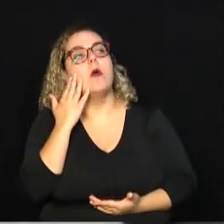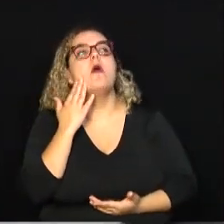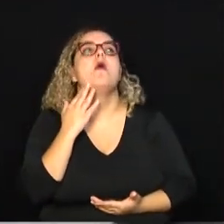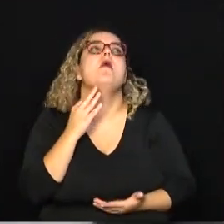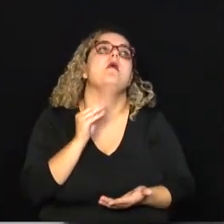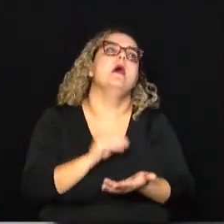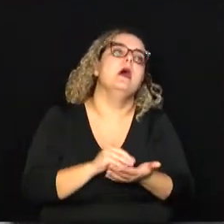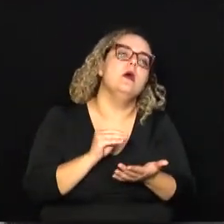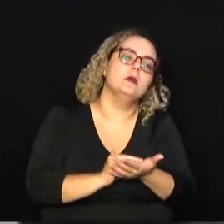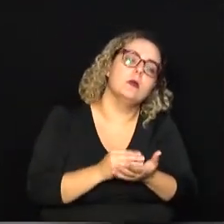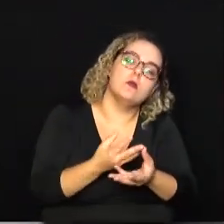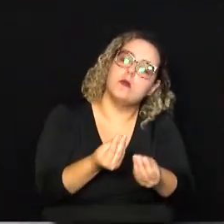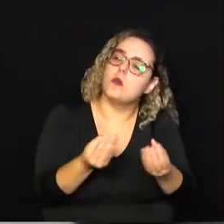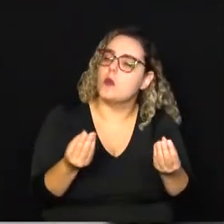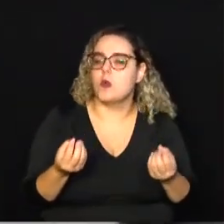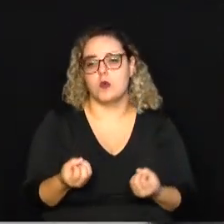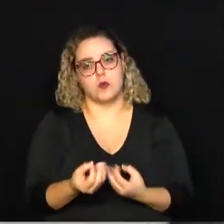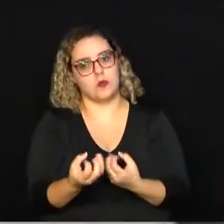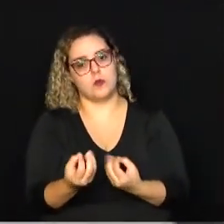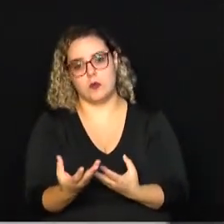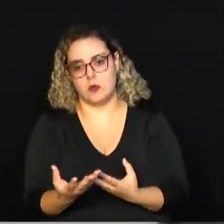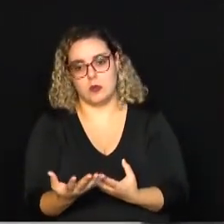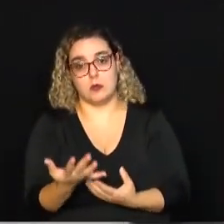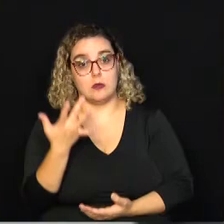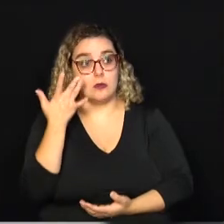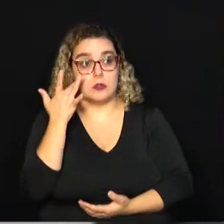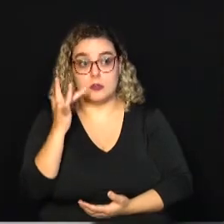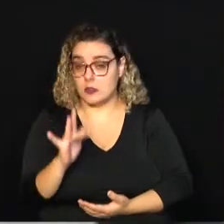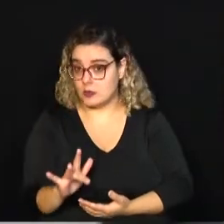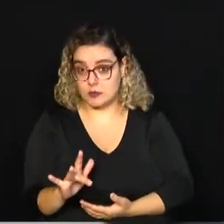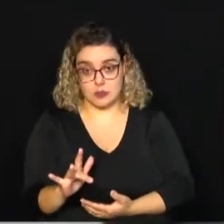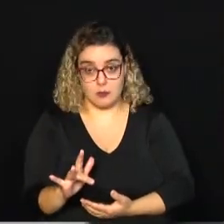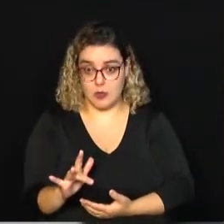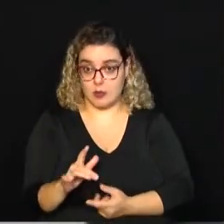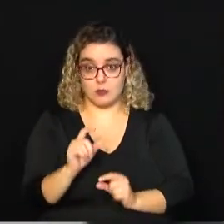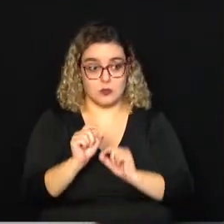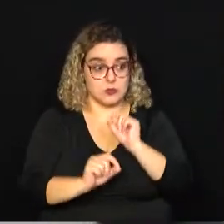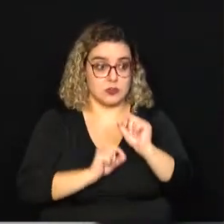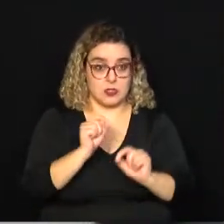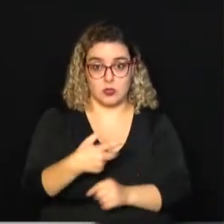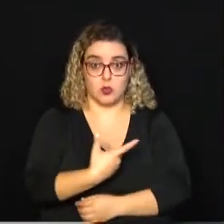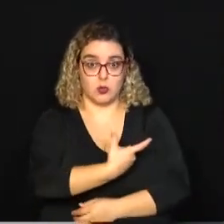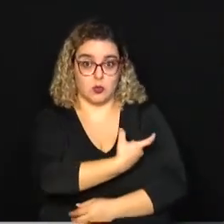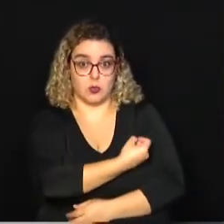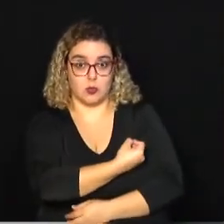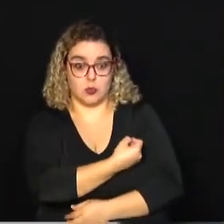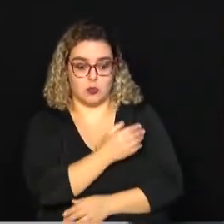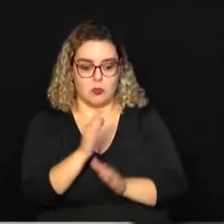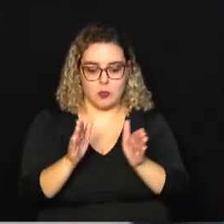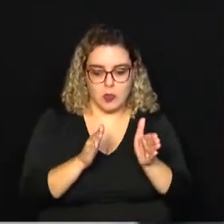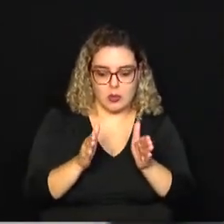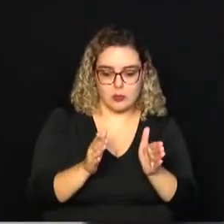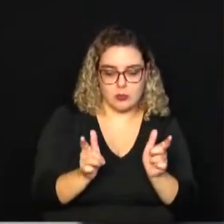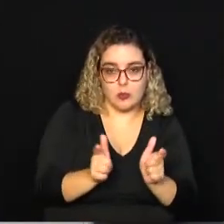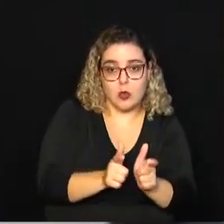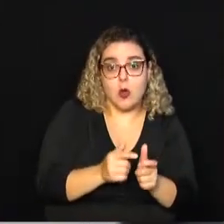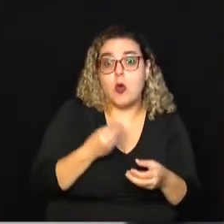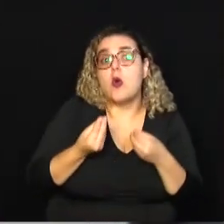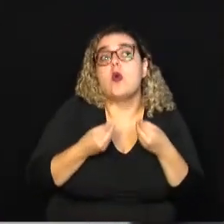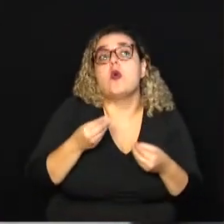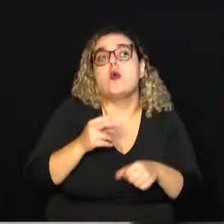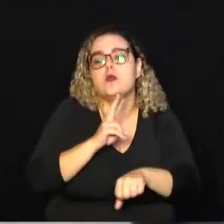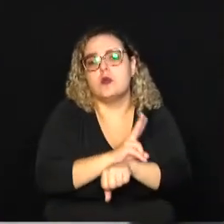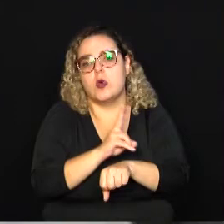ser concluída sobre o vírus, como, por exemplo, a gente não sabe como é que vai ser quem tomou a vacina recentemente, como é que vai estar a proteção